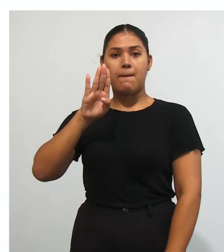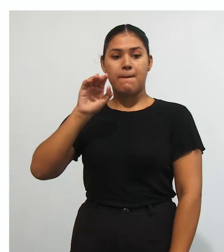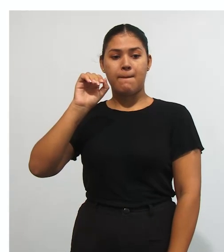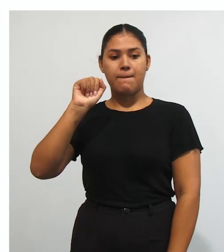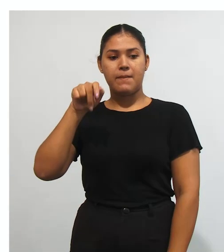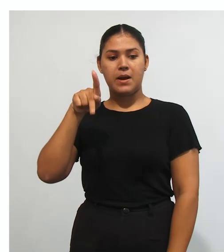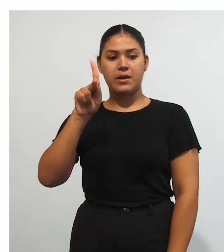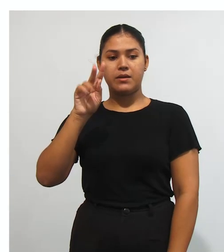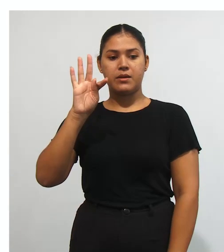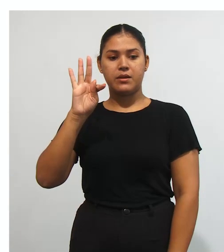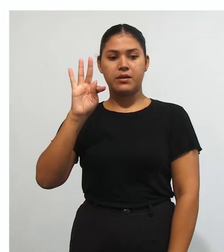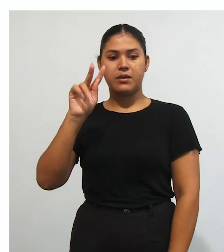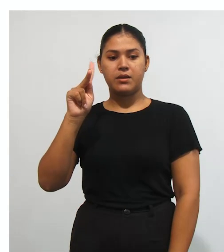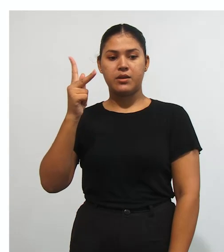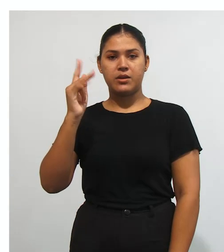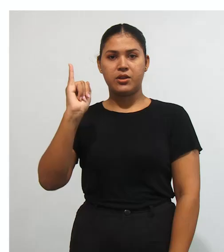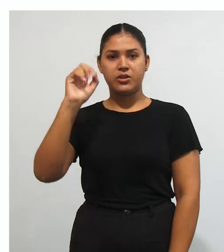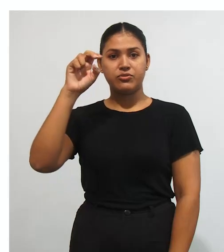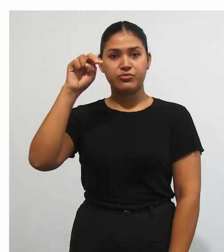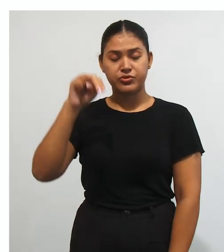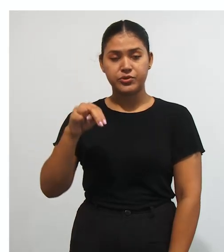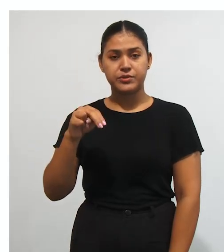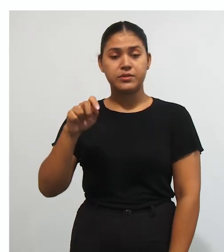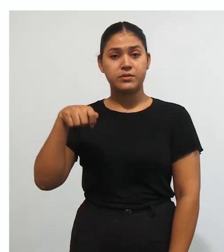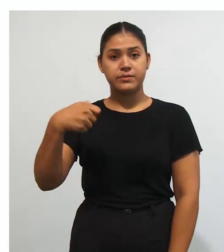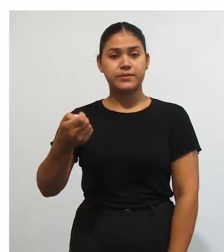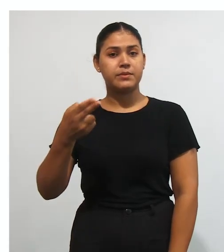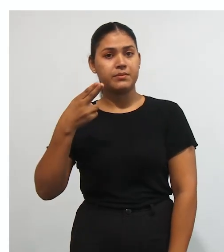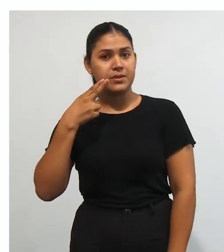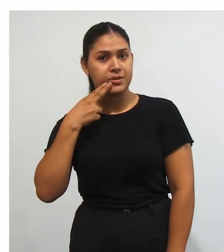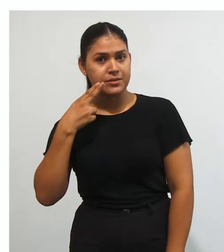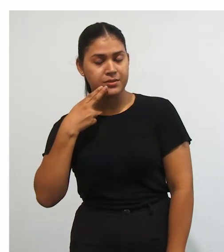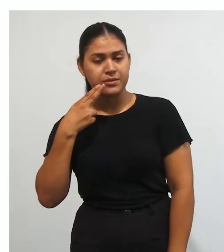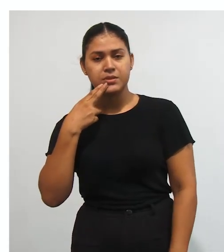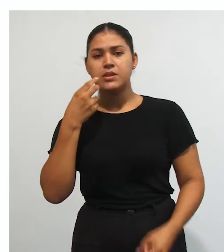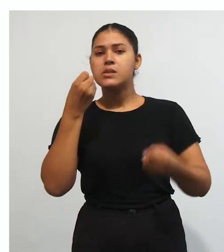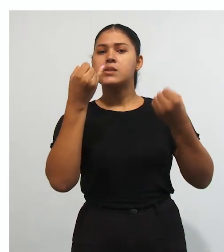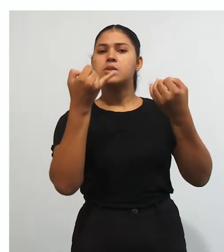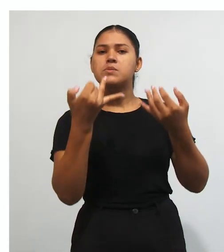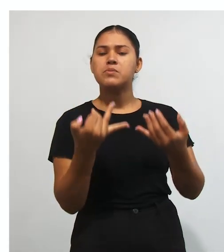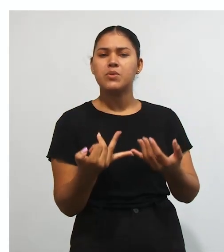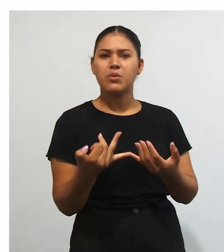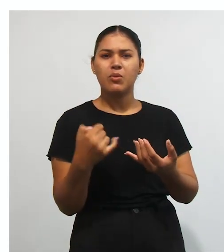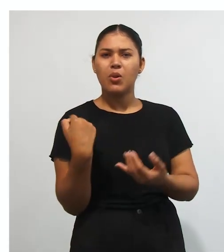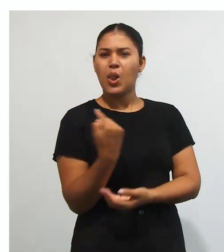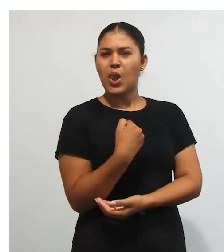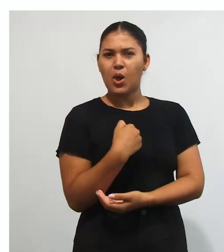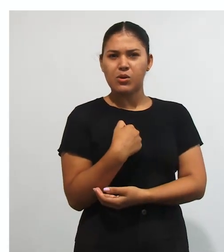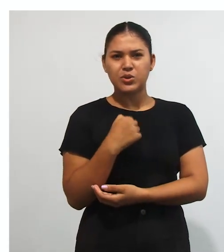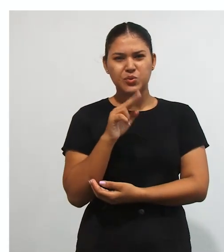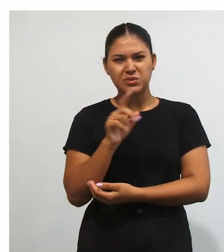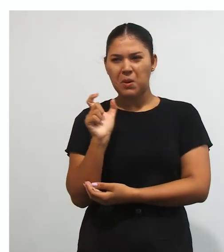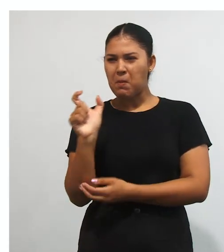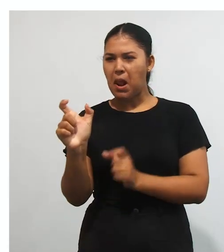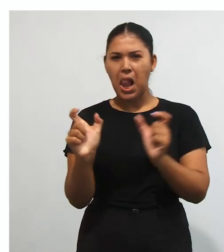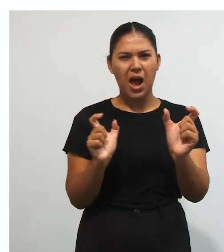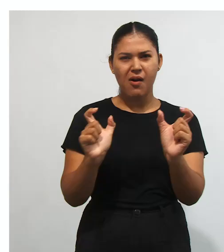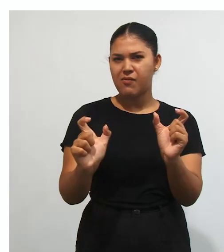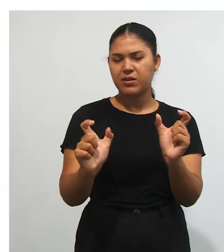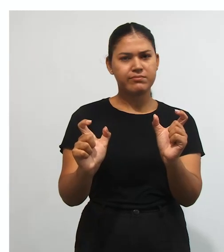forma de enunciados, orais ou escritos. Nós não nos comunicamos, né, por palavras isoladas, e sim por